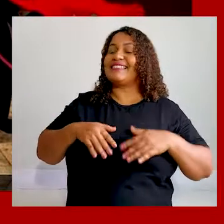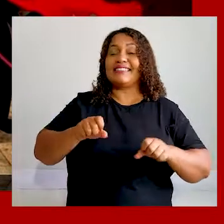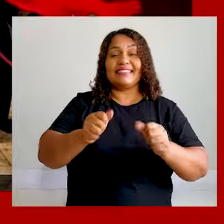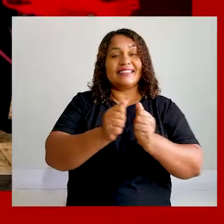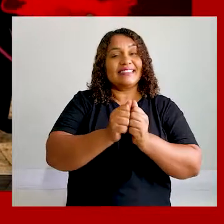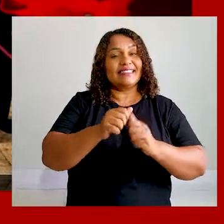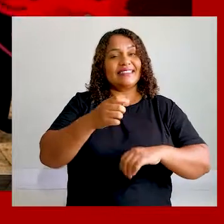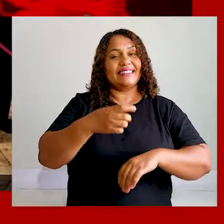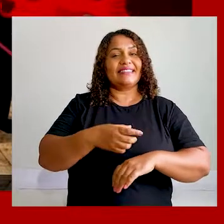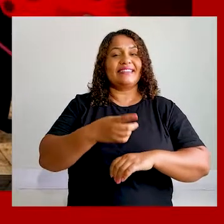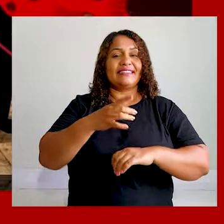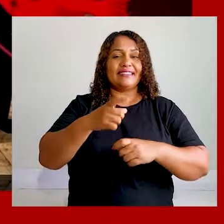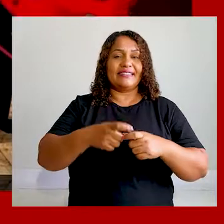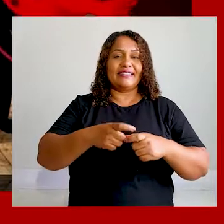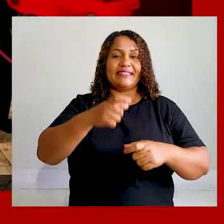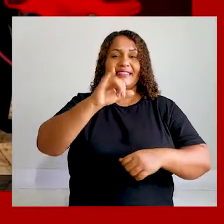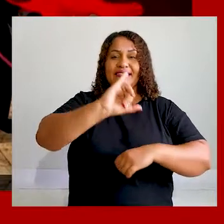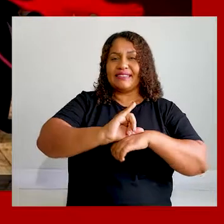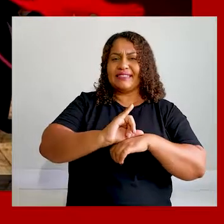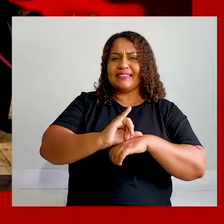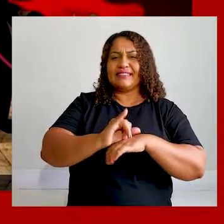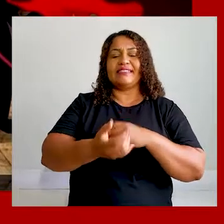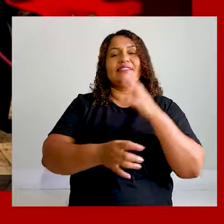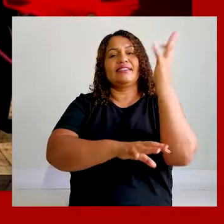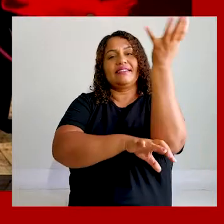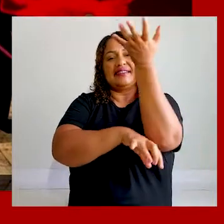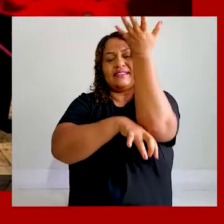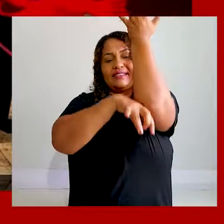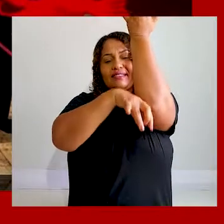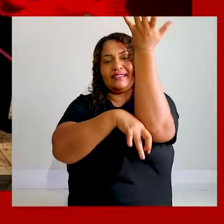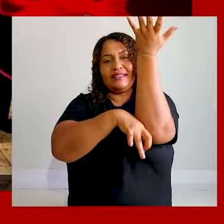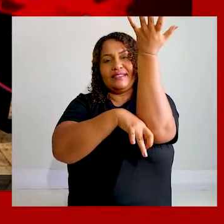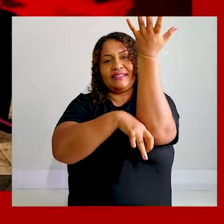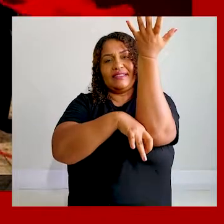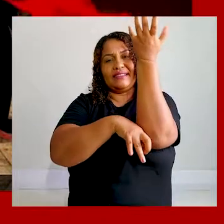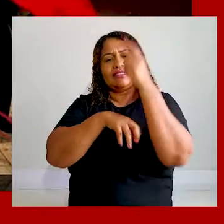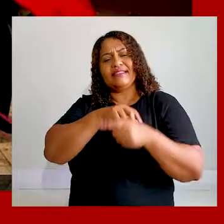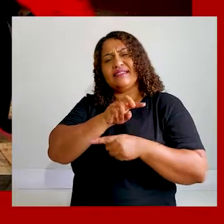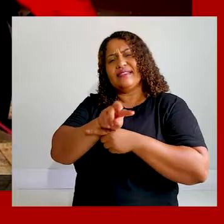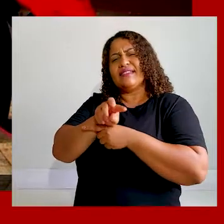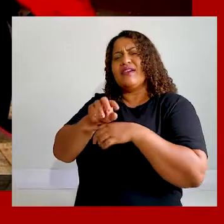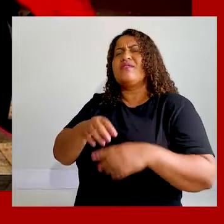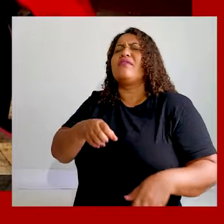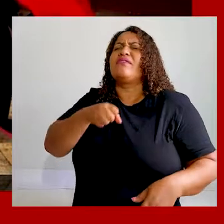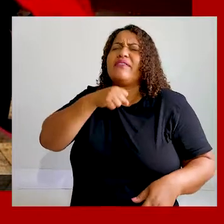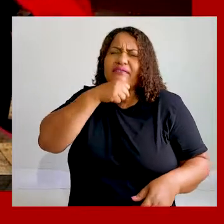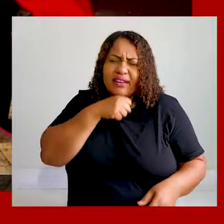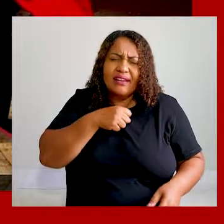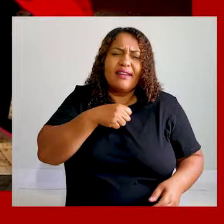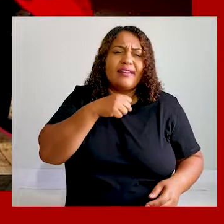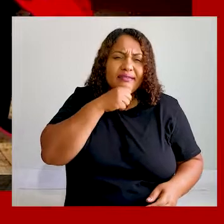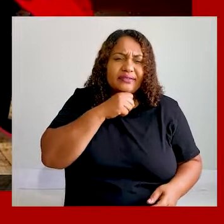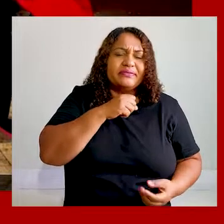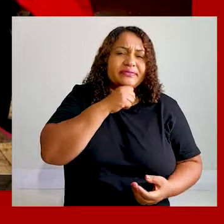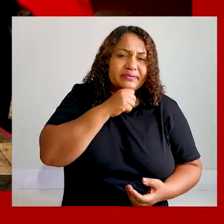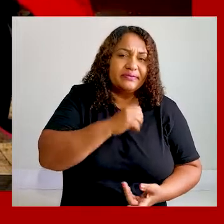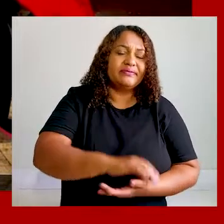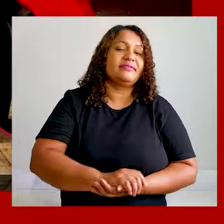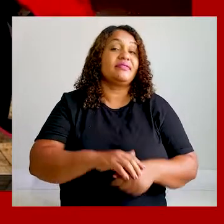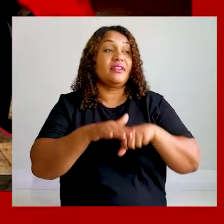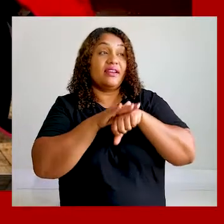latinha, protegido sob uma forte raiz de uma árvore já bem